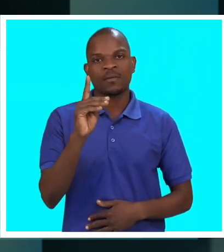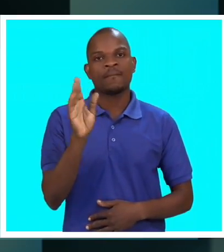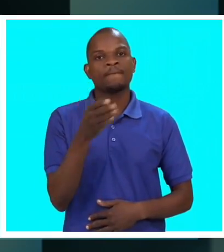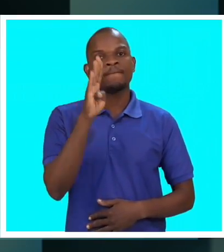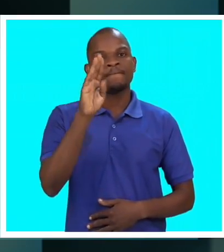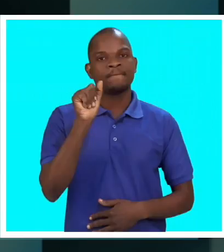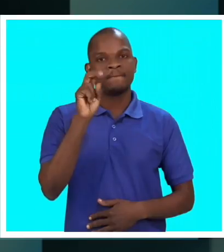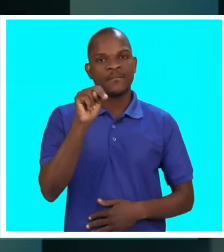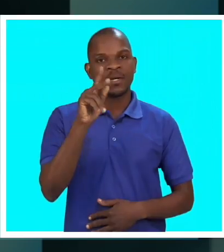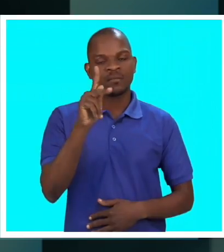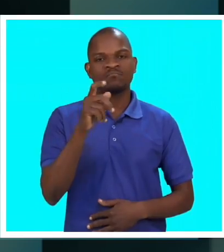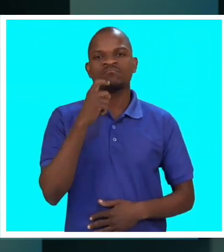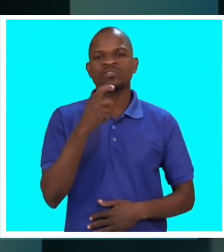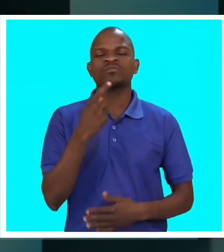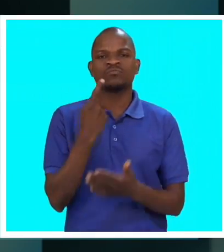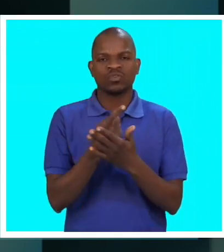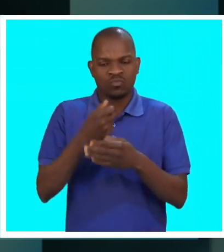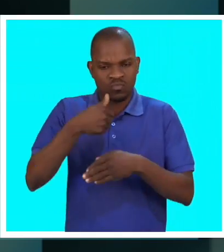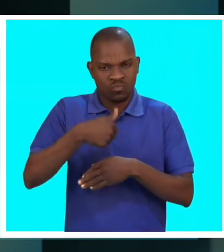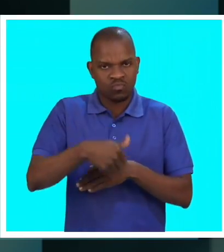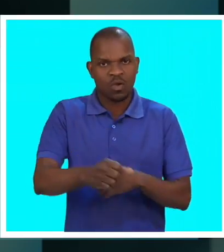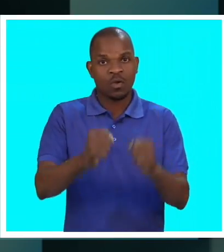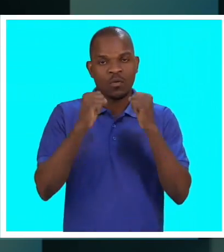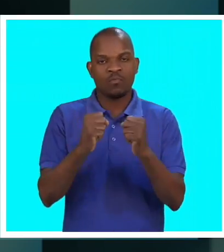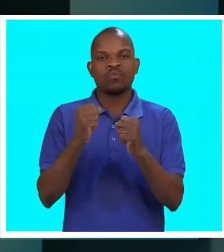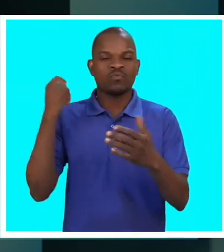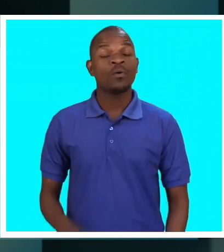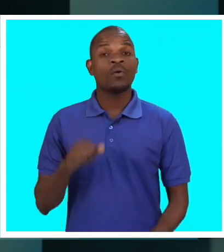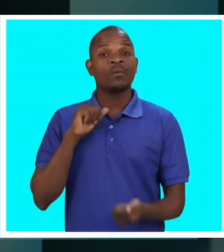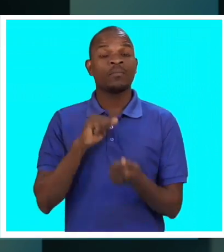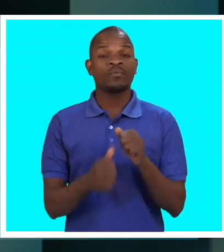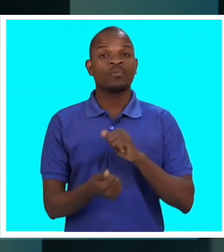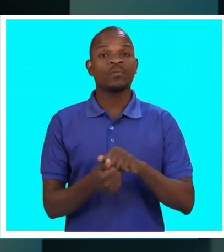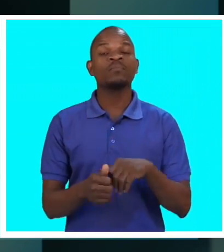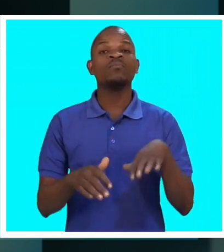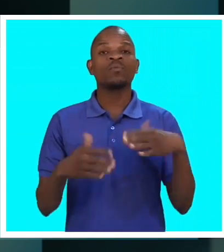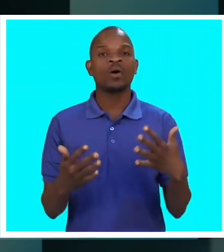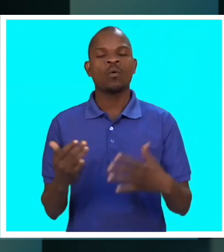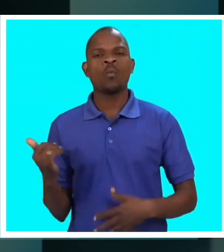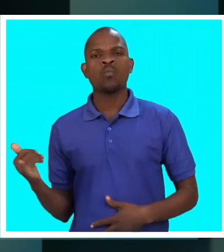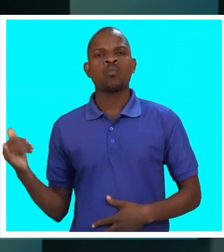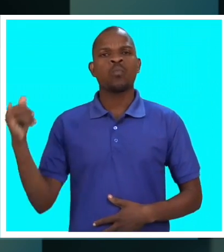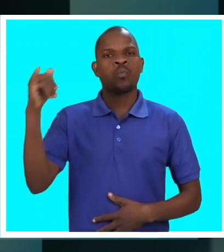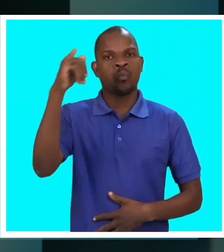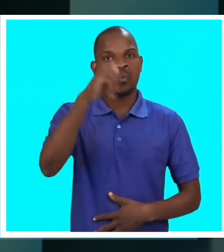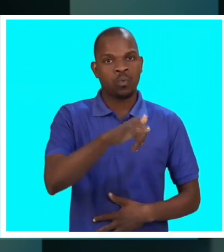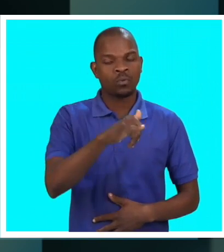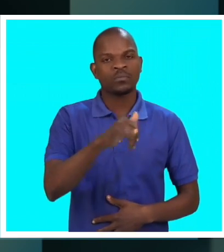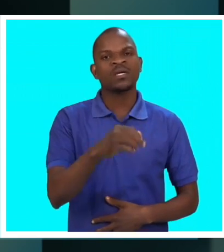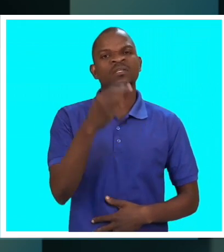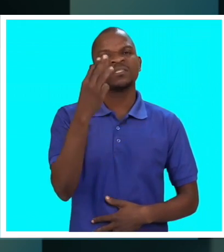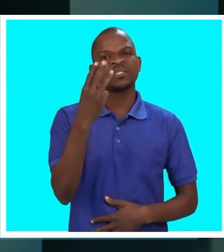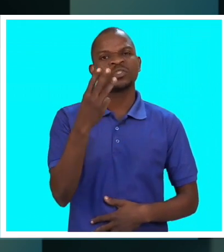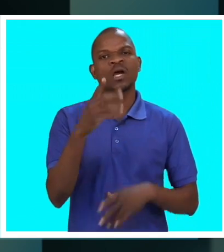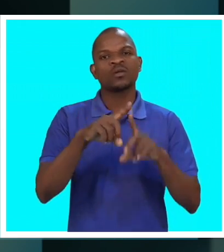2020, mais uma vez, podem contar com todo o nosso apoio. Devido a problemas de ligação aérea,